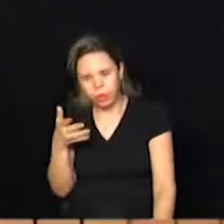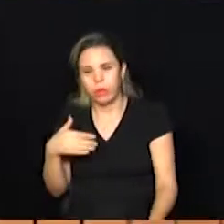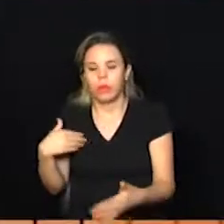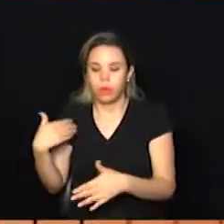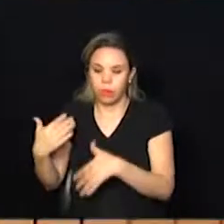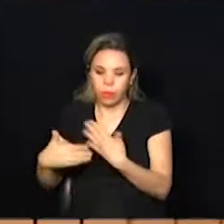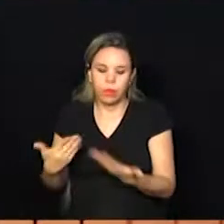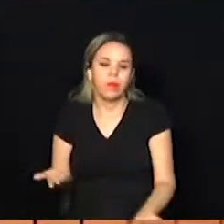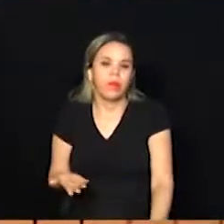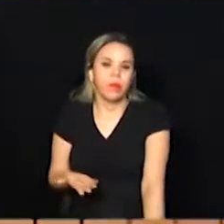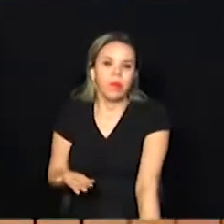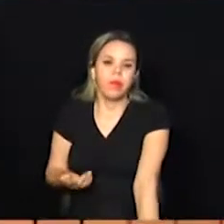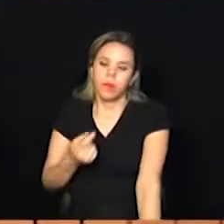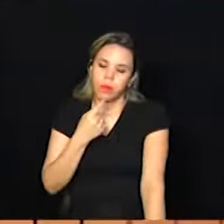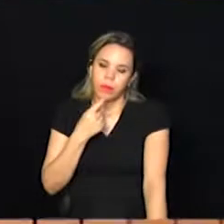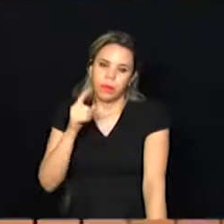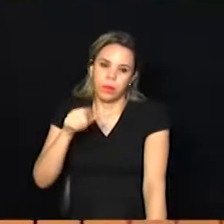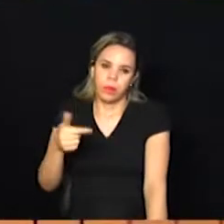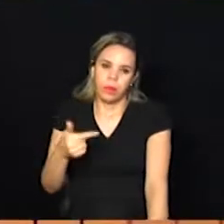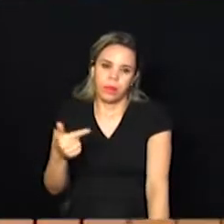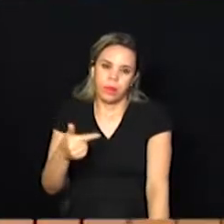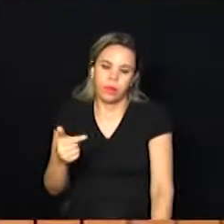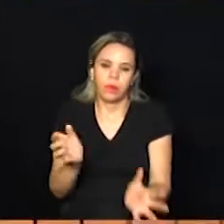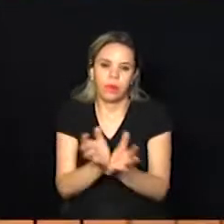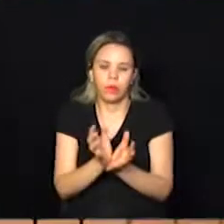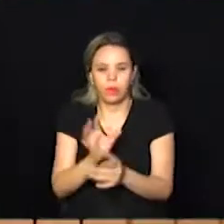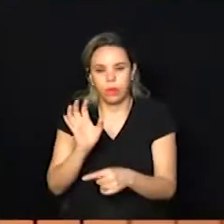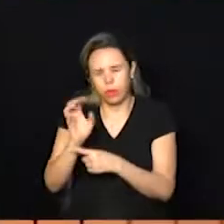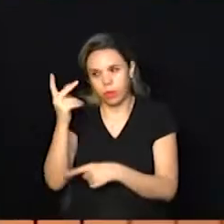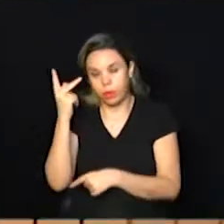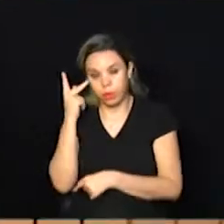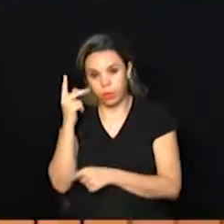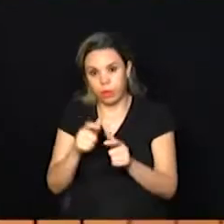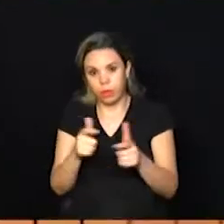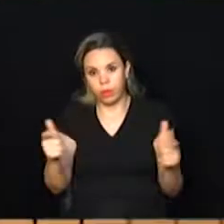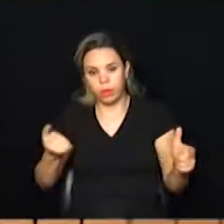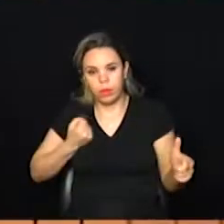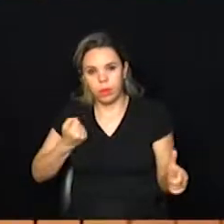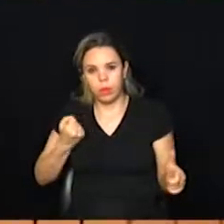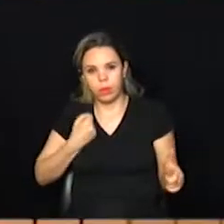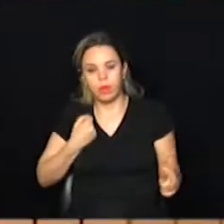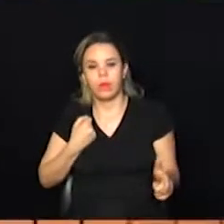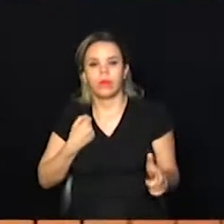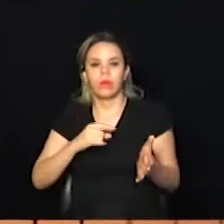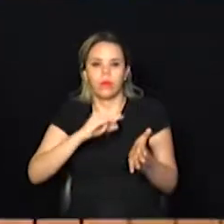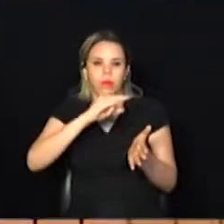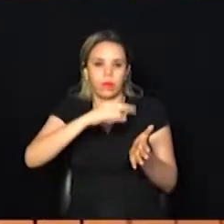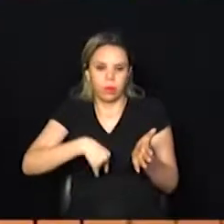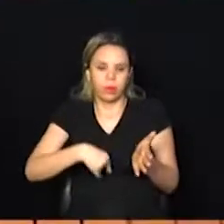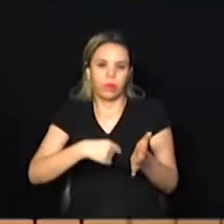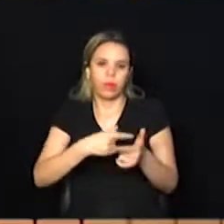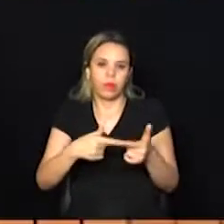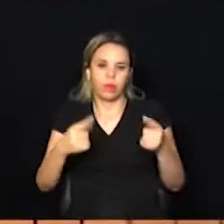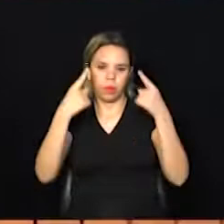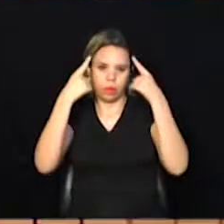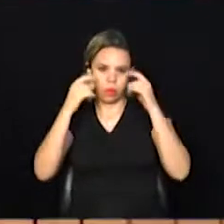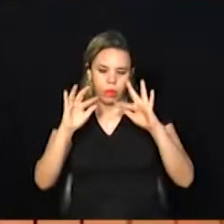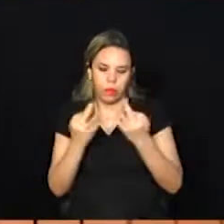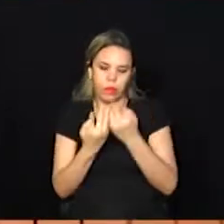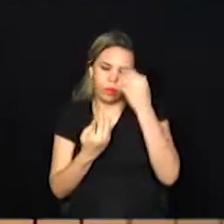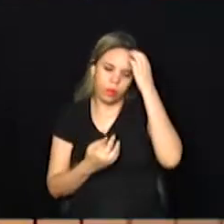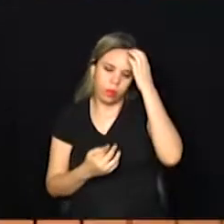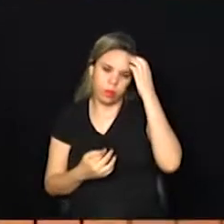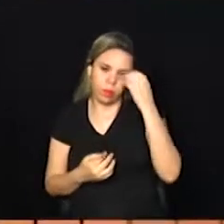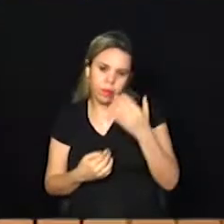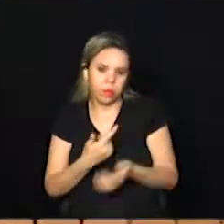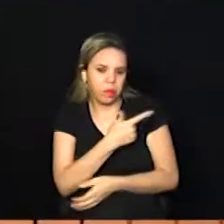processo. Campinas era a 2ª comarca do estado de São Paulo com o maior número de casos de boletim de ocorrência em violência doméstica, e até então